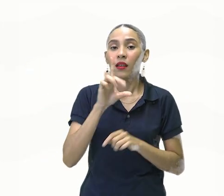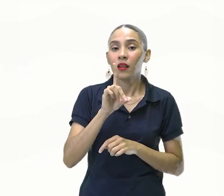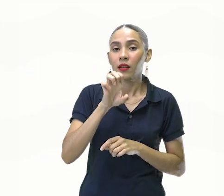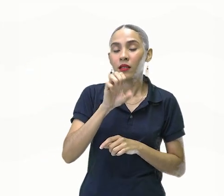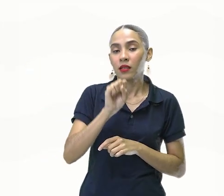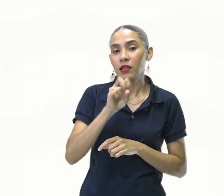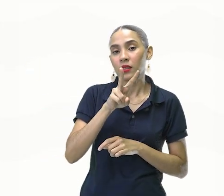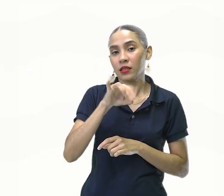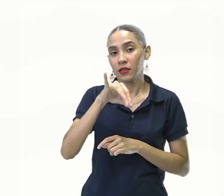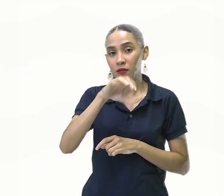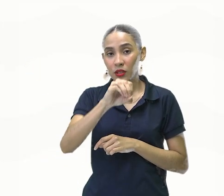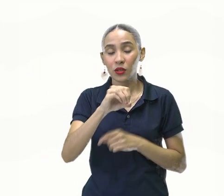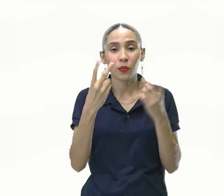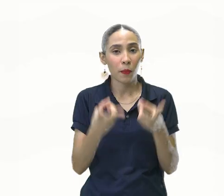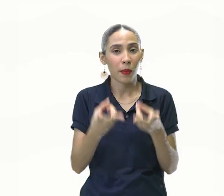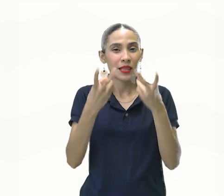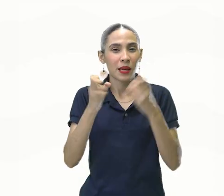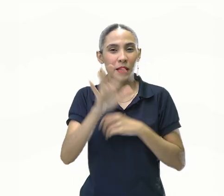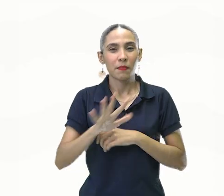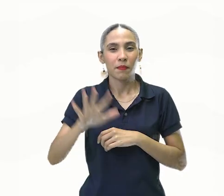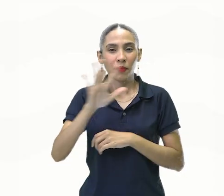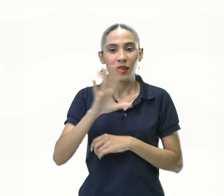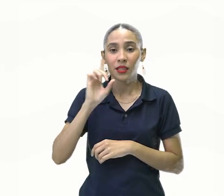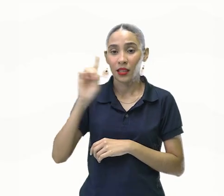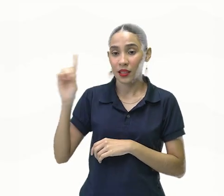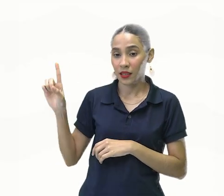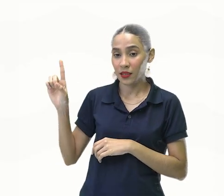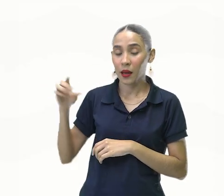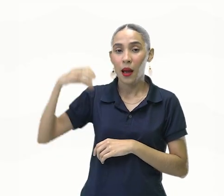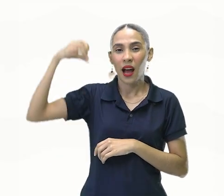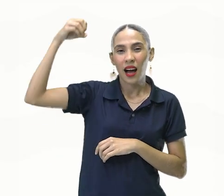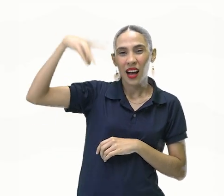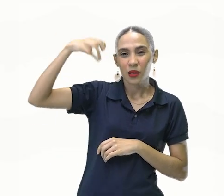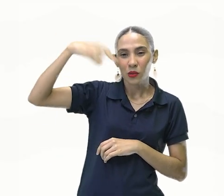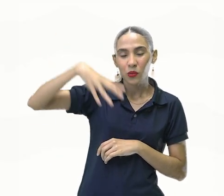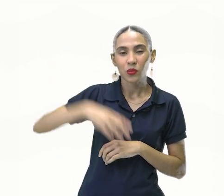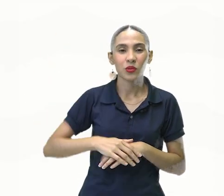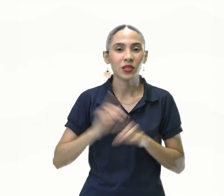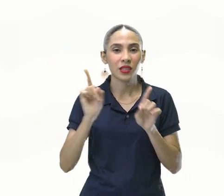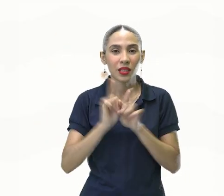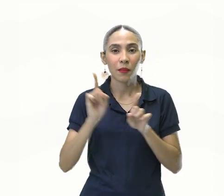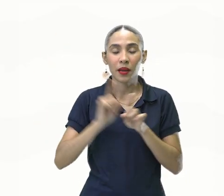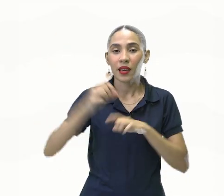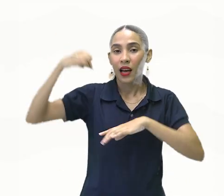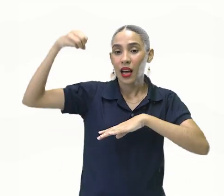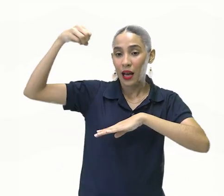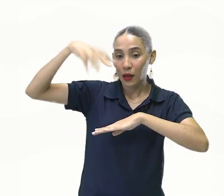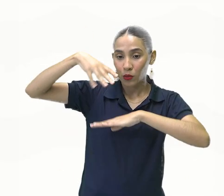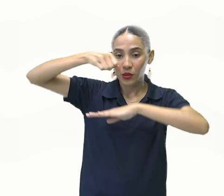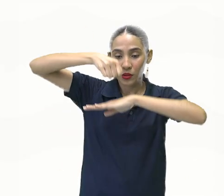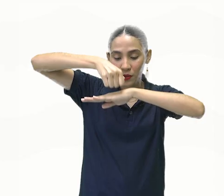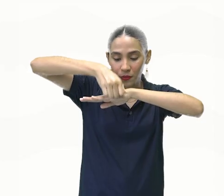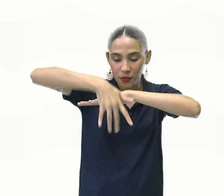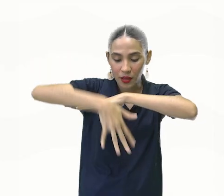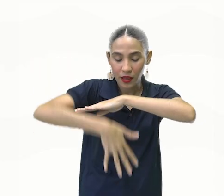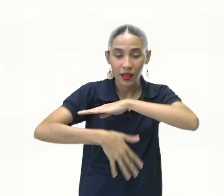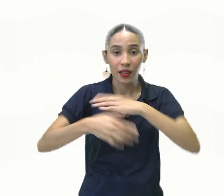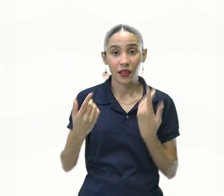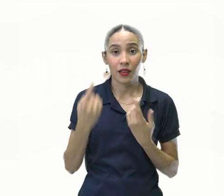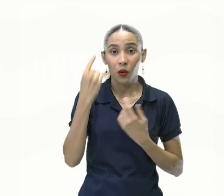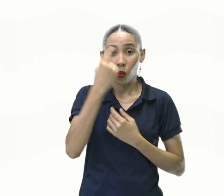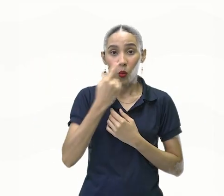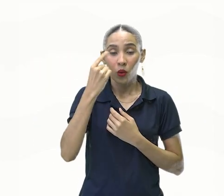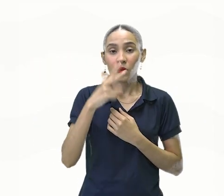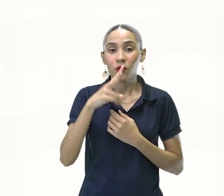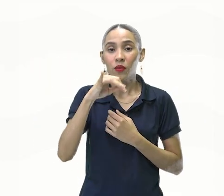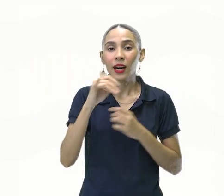sofre o desvio esperado, como você percebe aí, ó. A luz que será recebida pelos